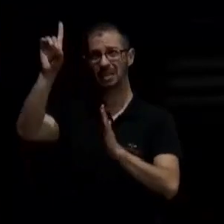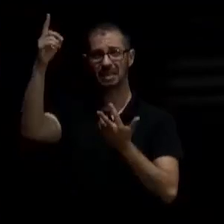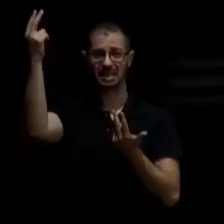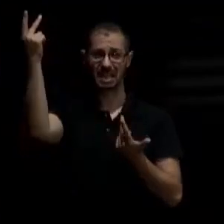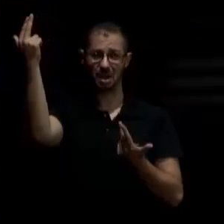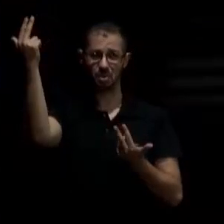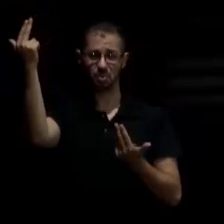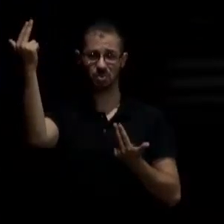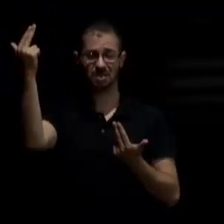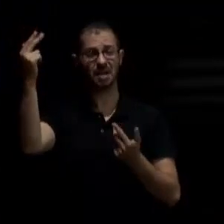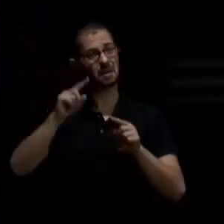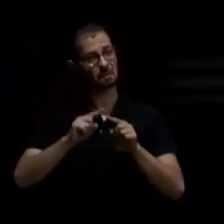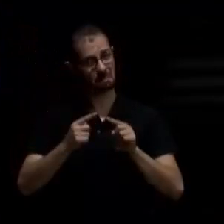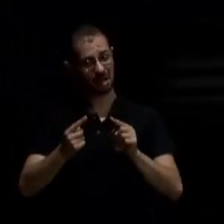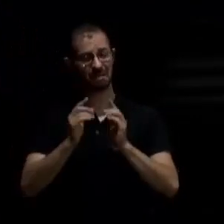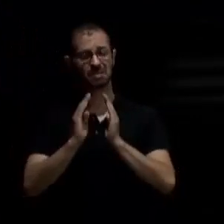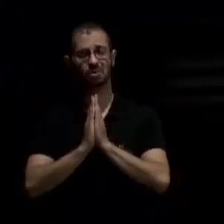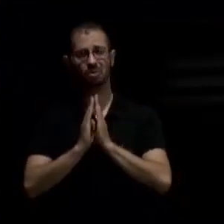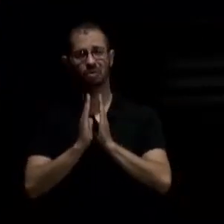e orando.